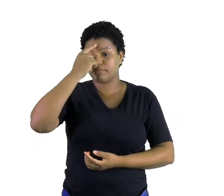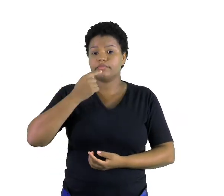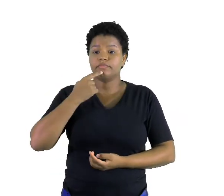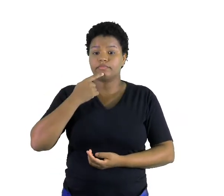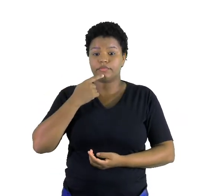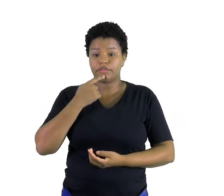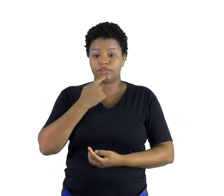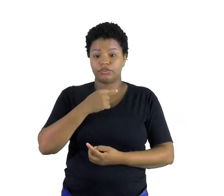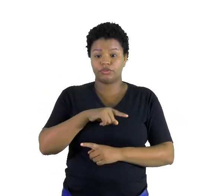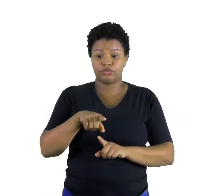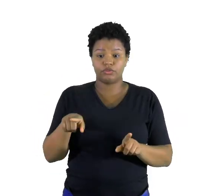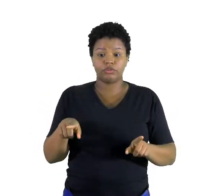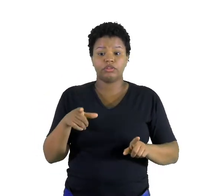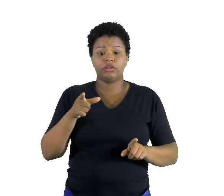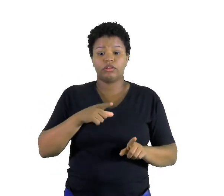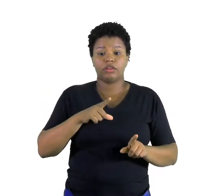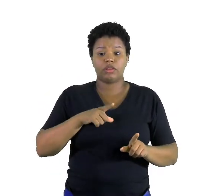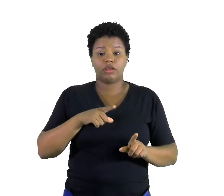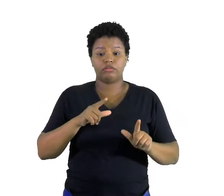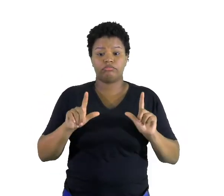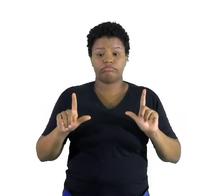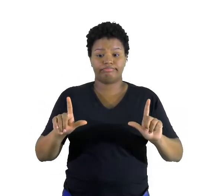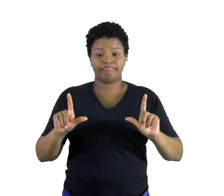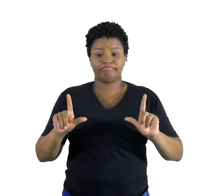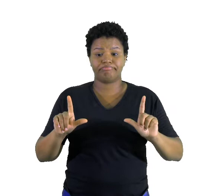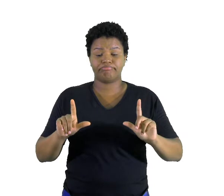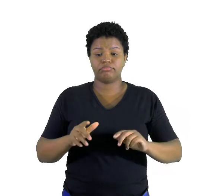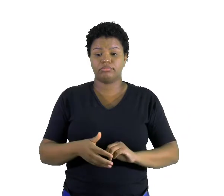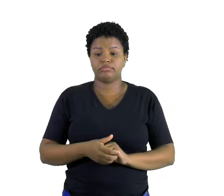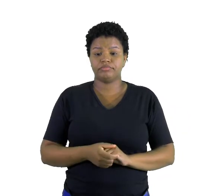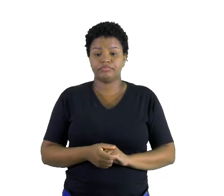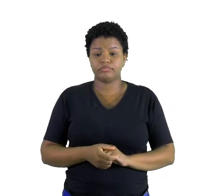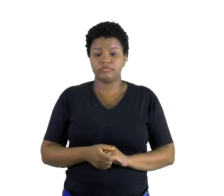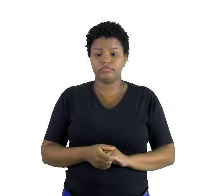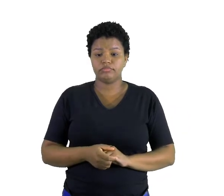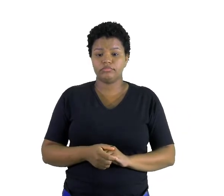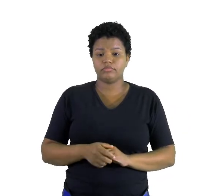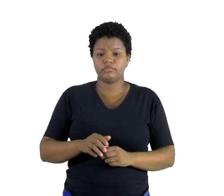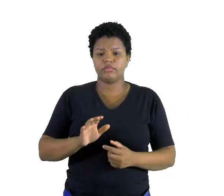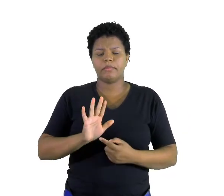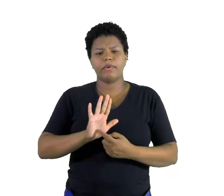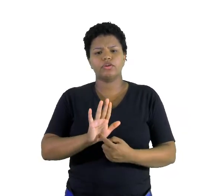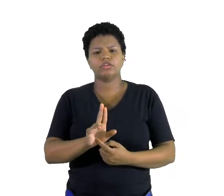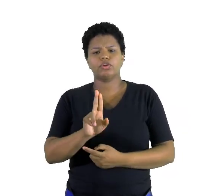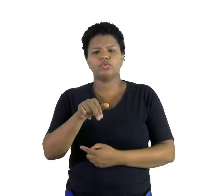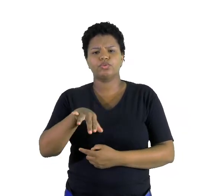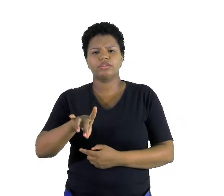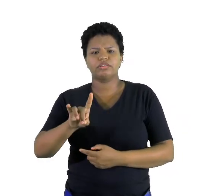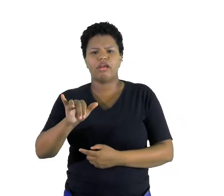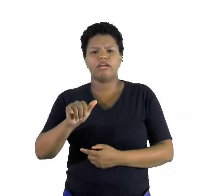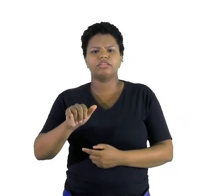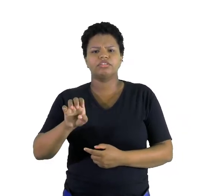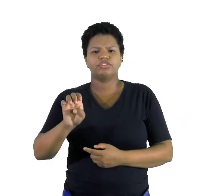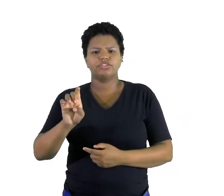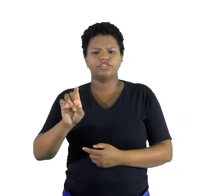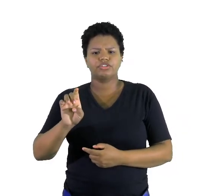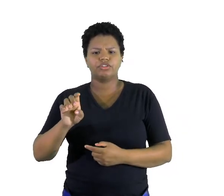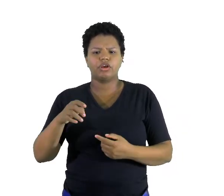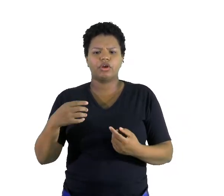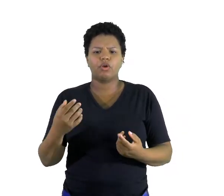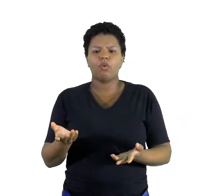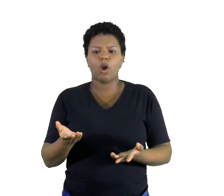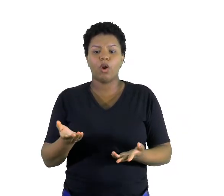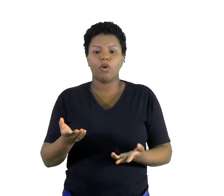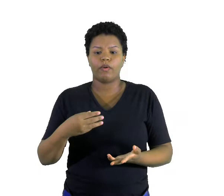uma telinha falando que, dando uma unidade aí. Qual é a unidade que está falando?